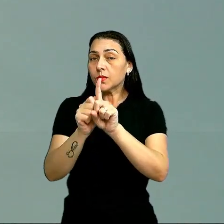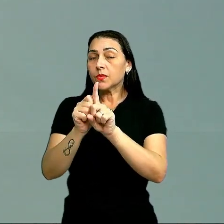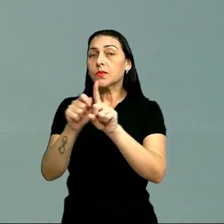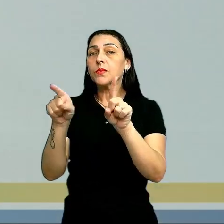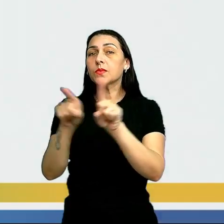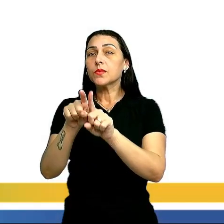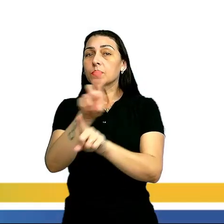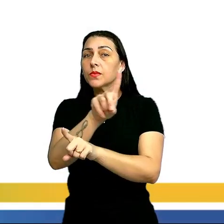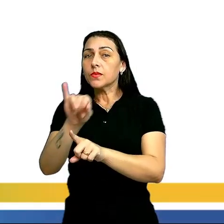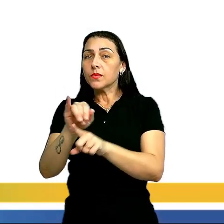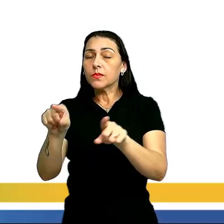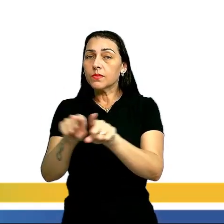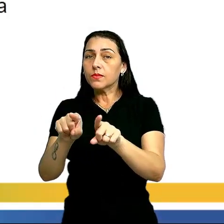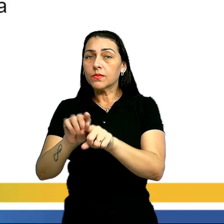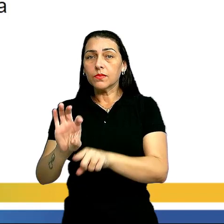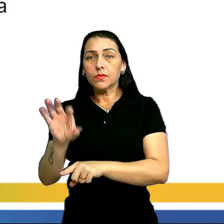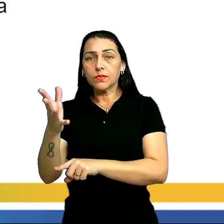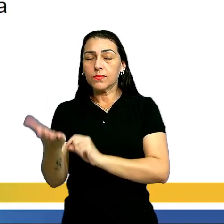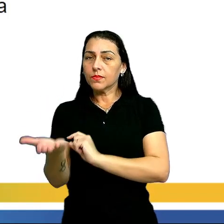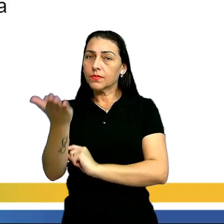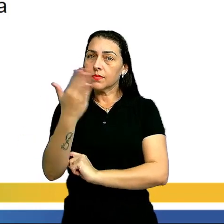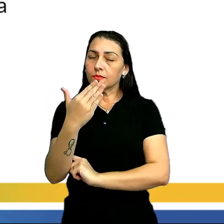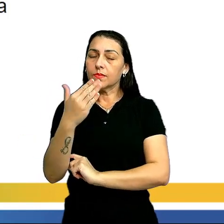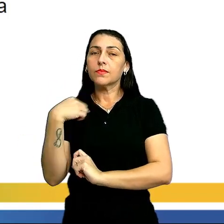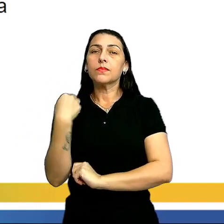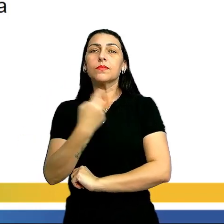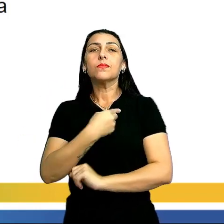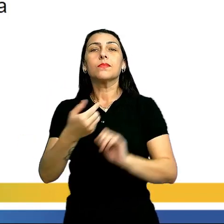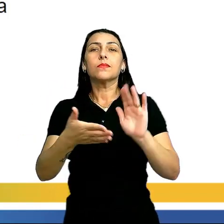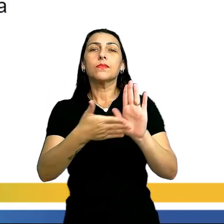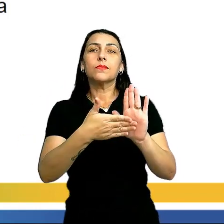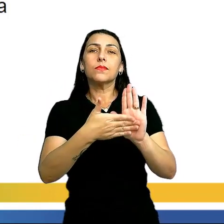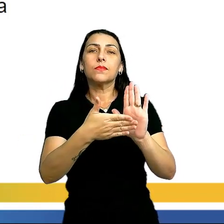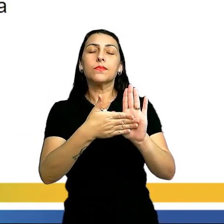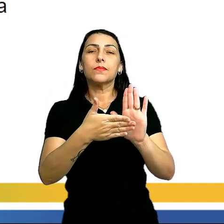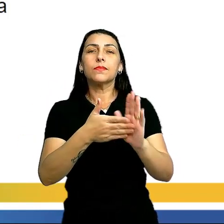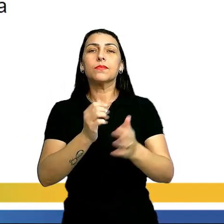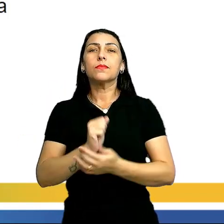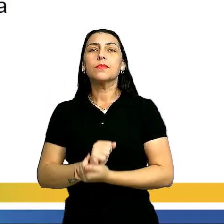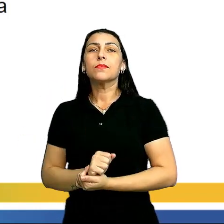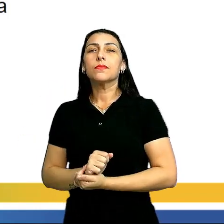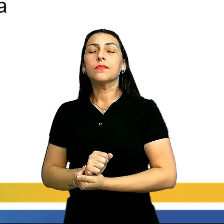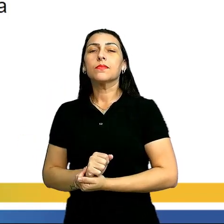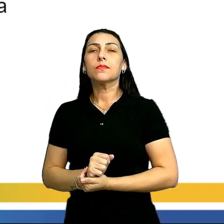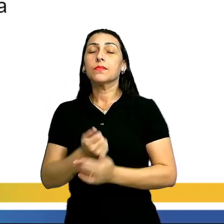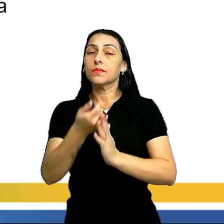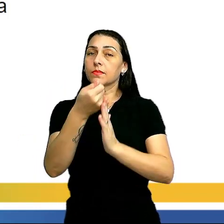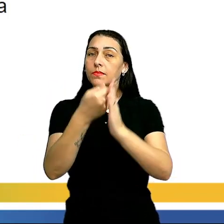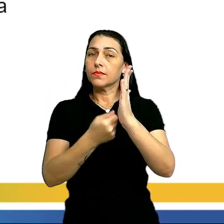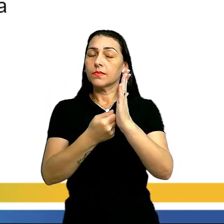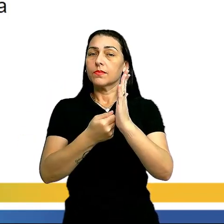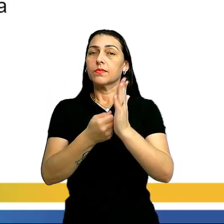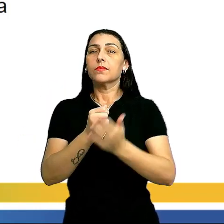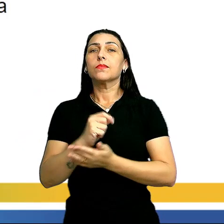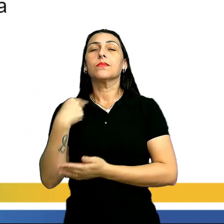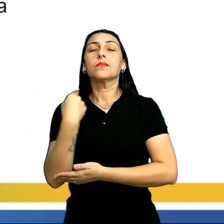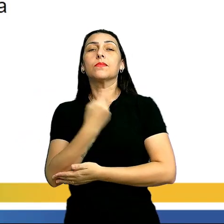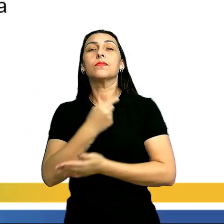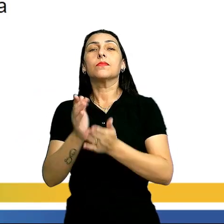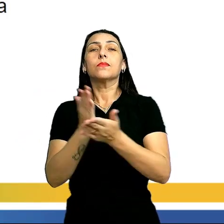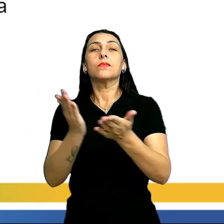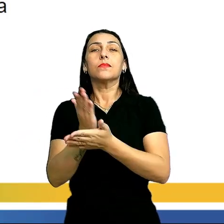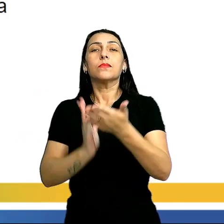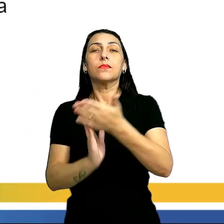nos últimos dias. Então, vamos à nossa proposta. Essa é a proposta de redação do nosso livro